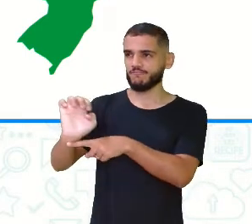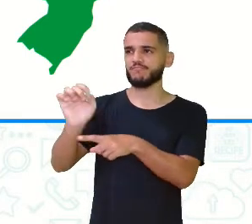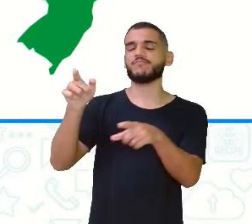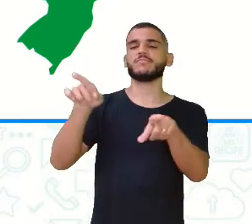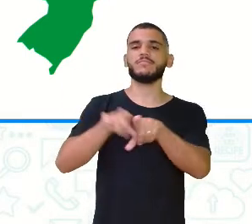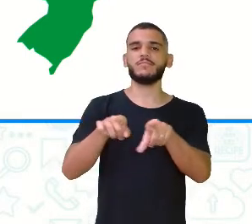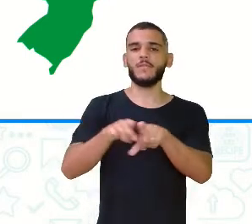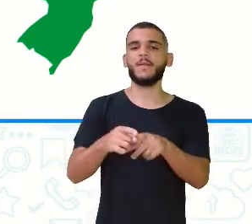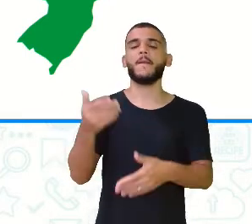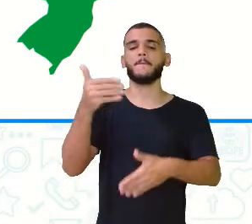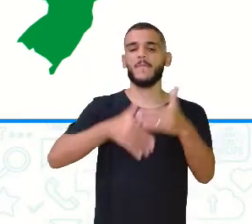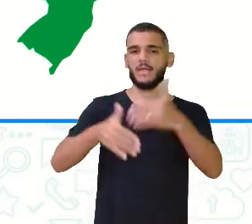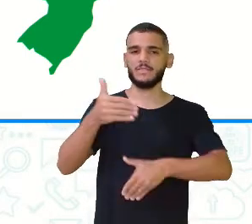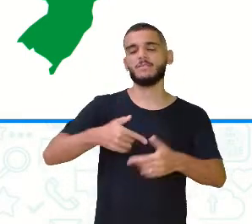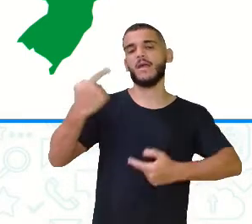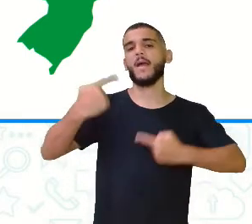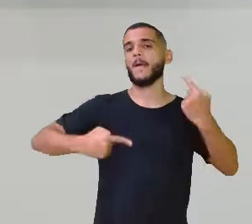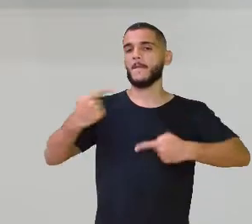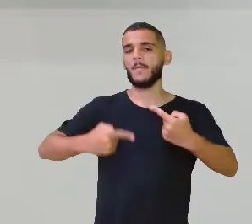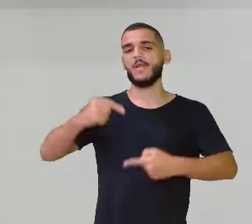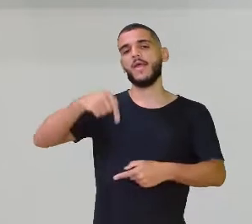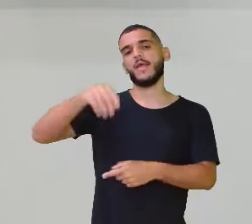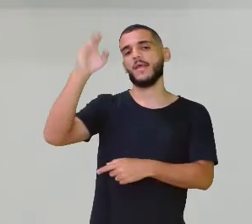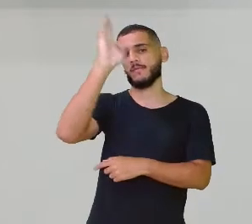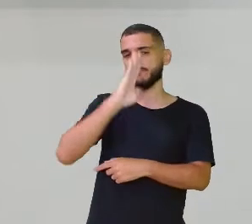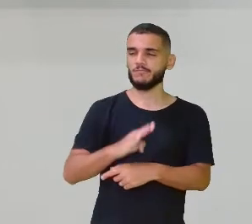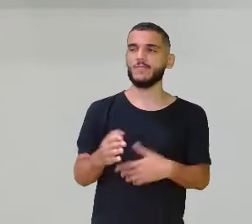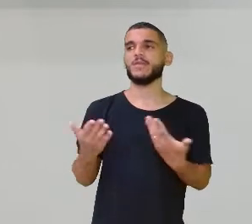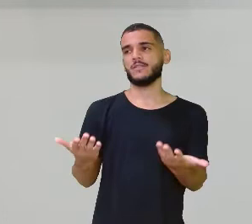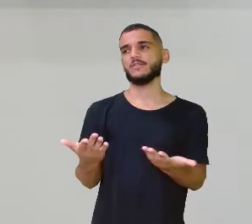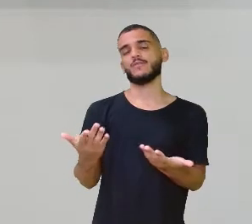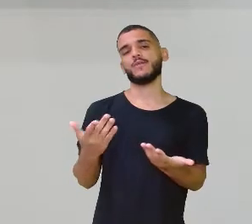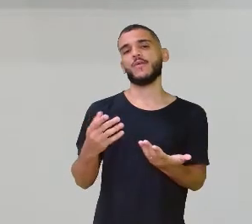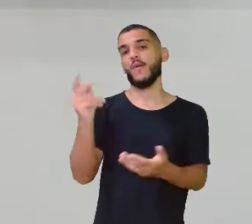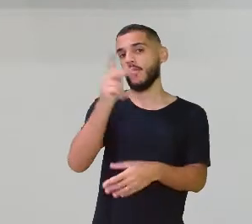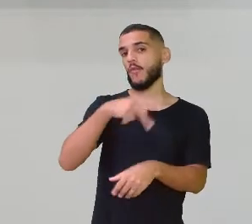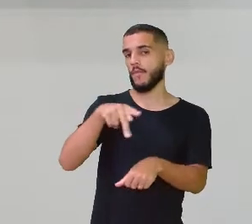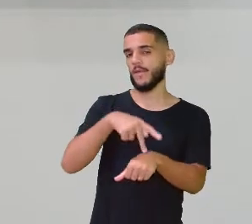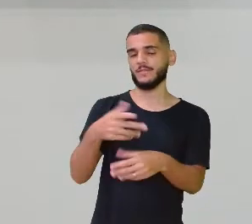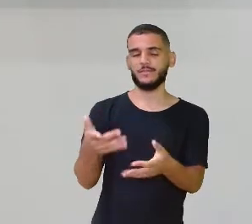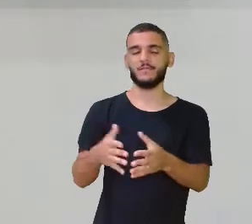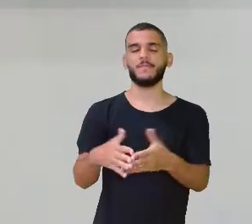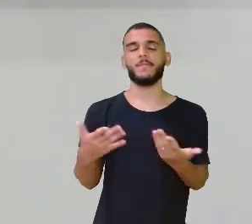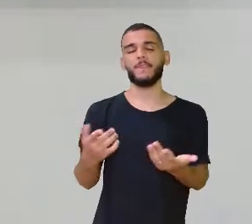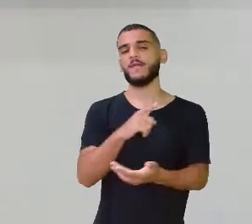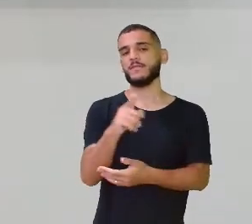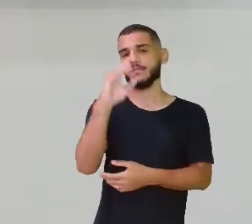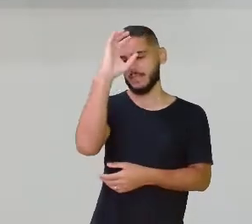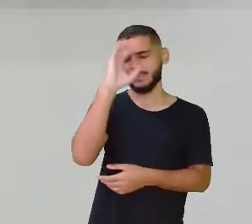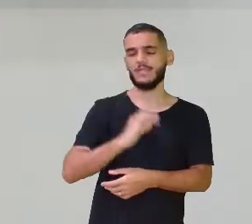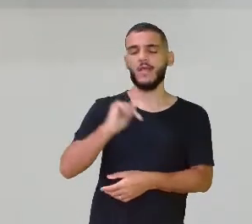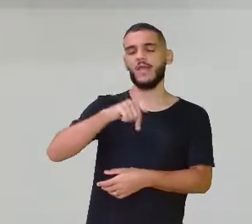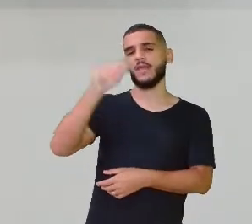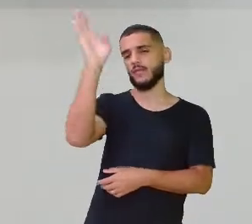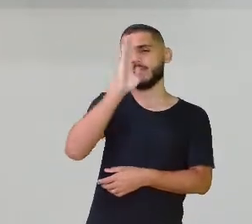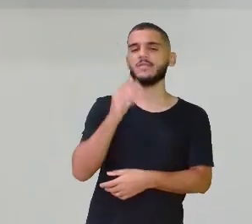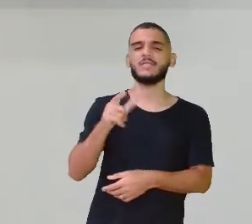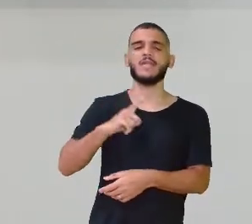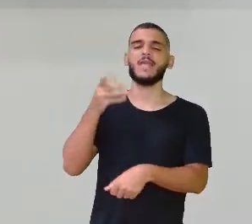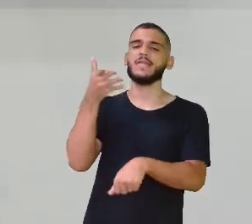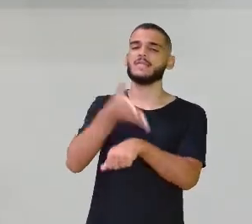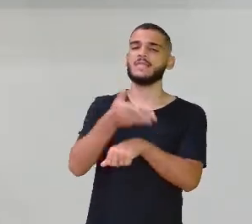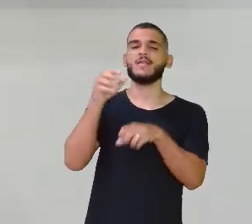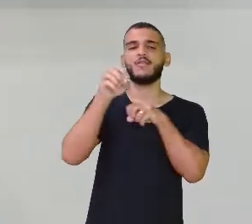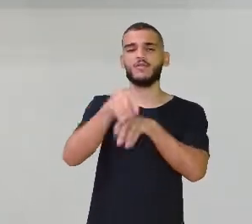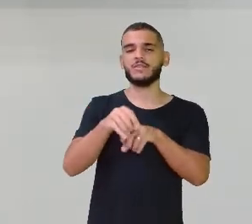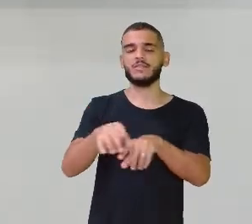permitem participar da vida política. Isso significa o quê? Que você, como cidadão aqui do Brasil, você tem direito a acesso à educação,